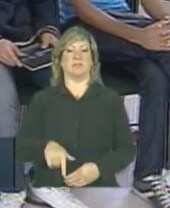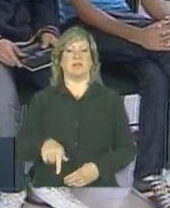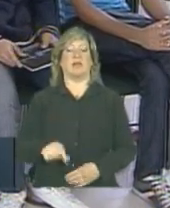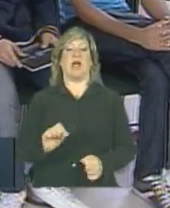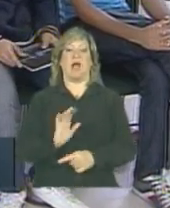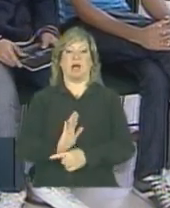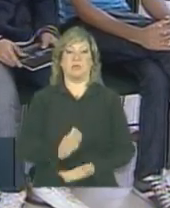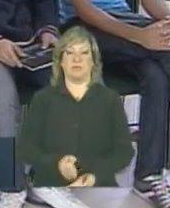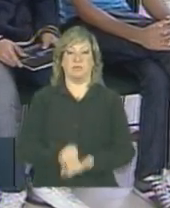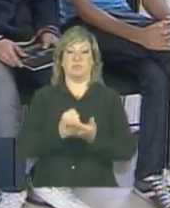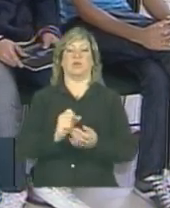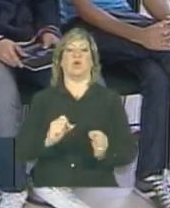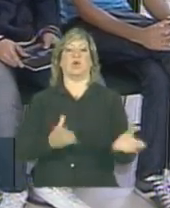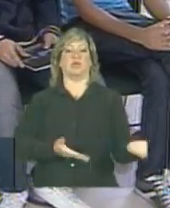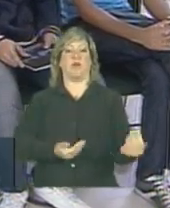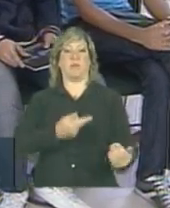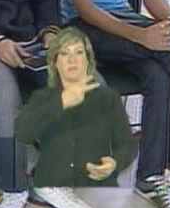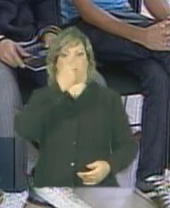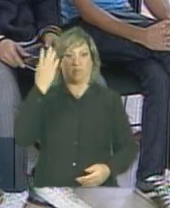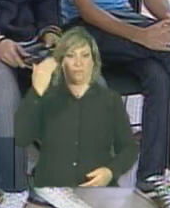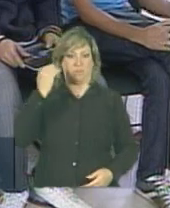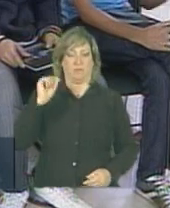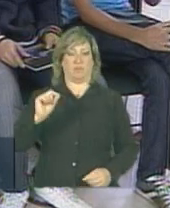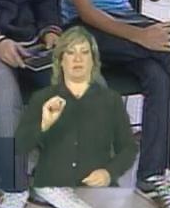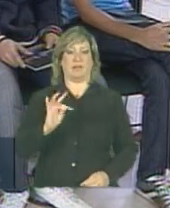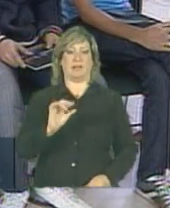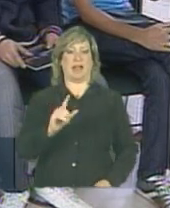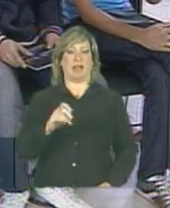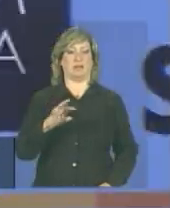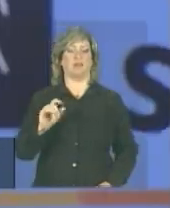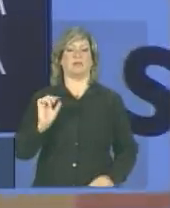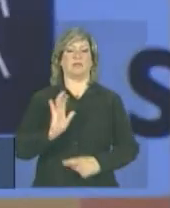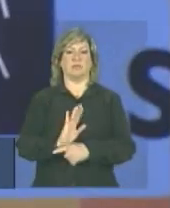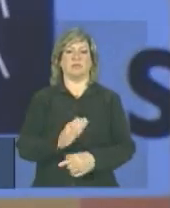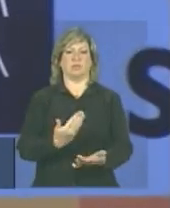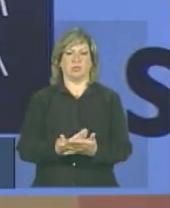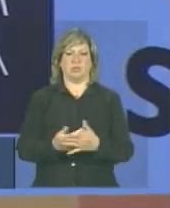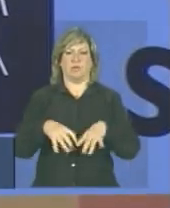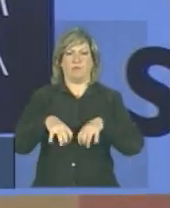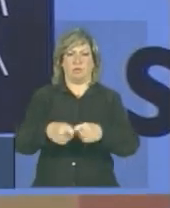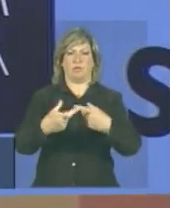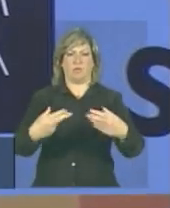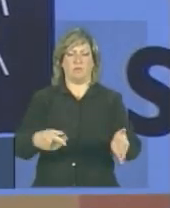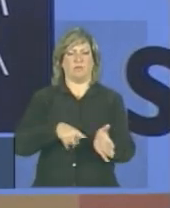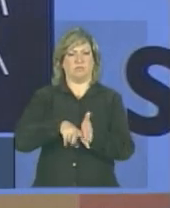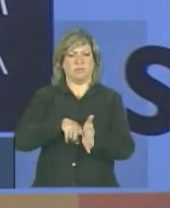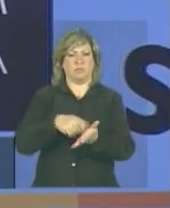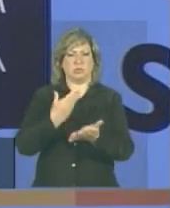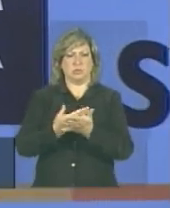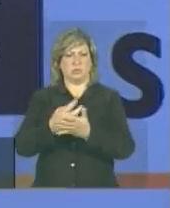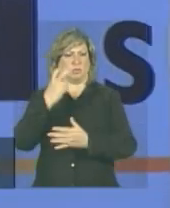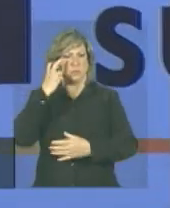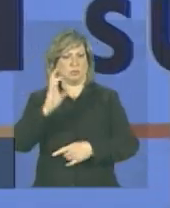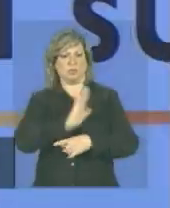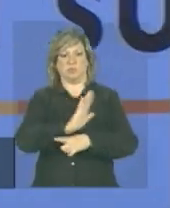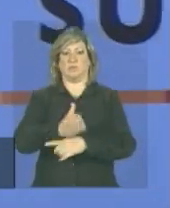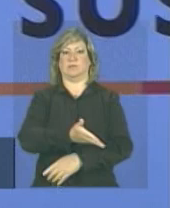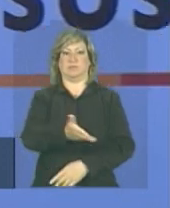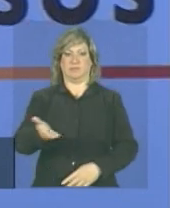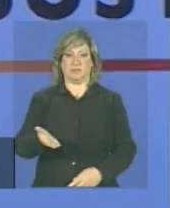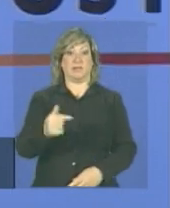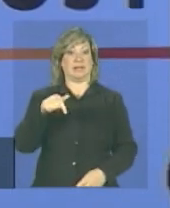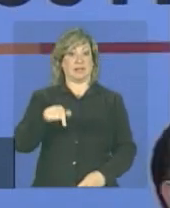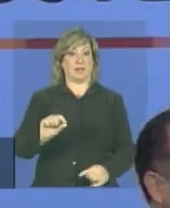promover jovens talentos, incentivar a carreira acadêmica e impulsionar a pesquisa no país. A